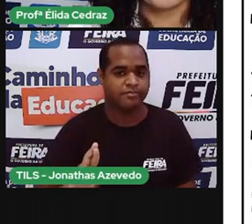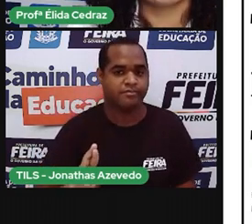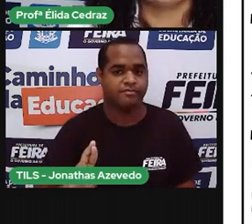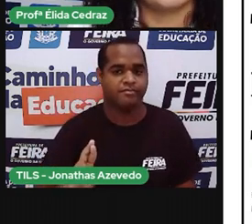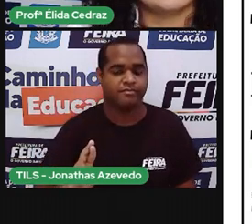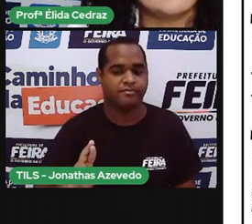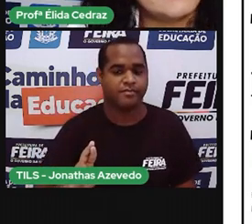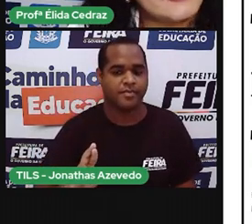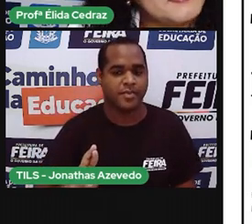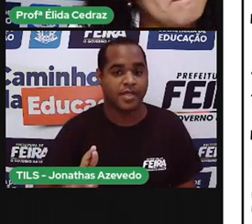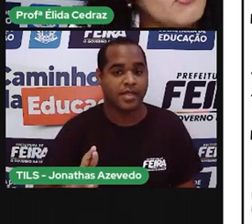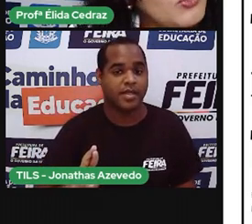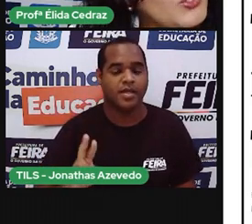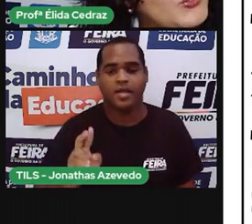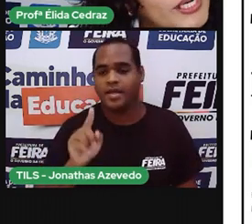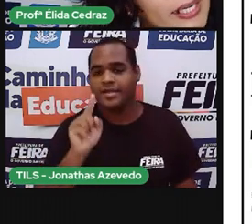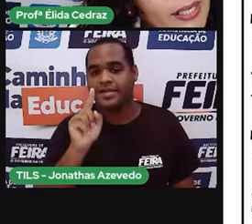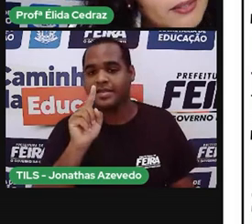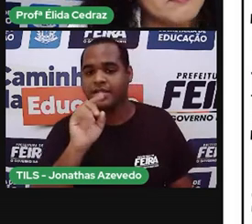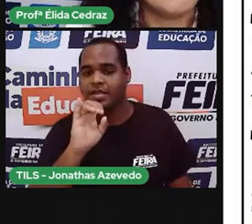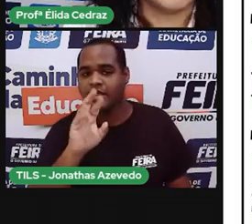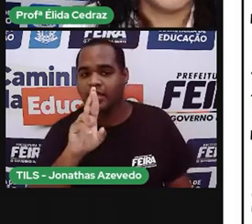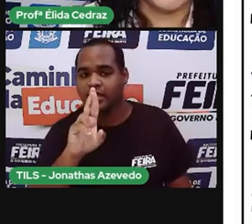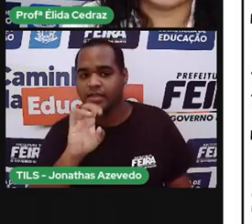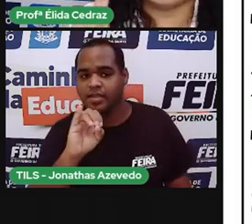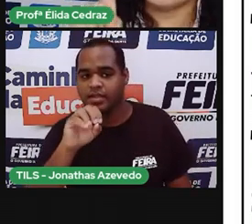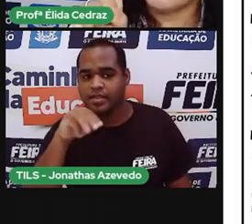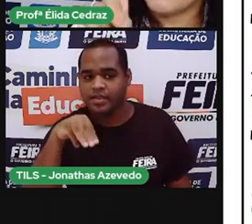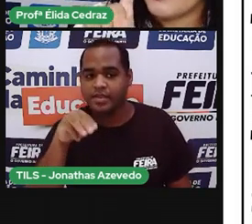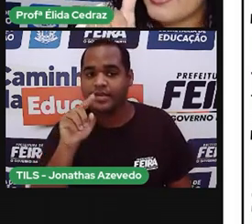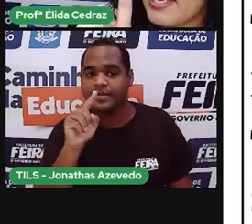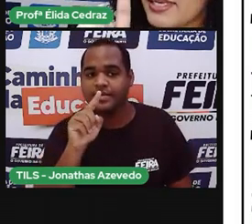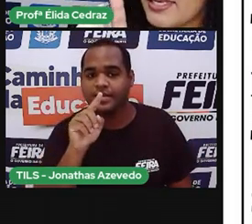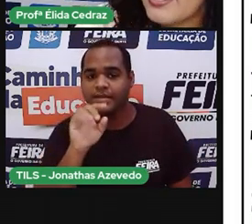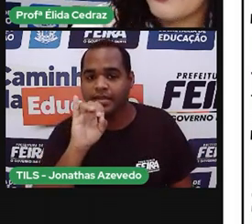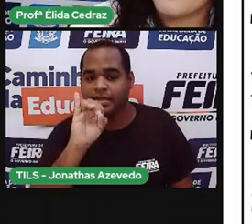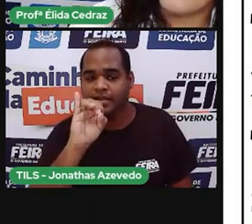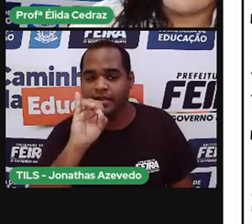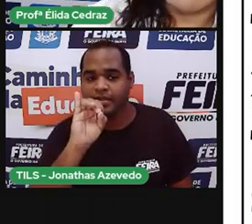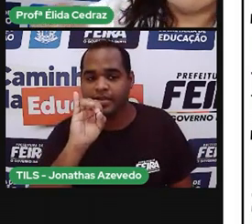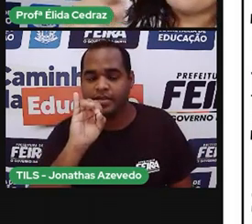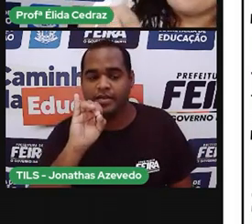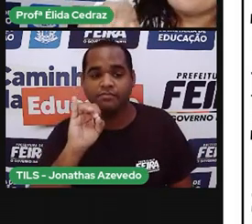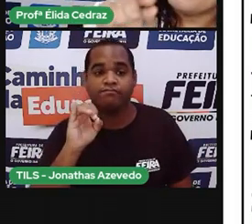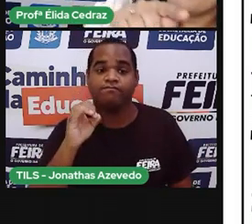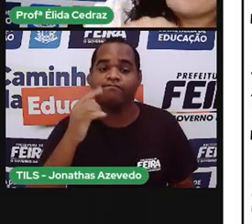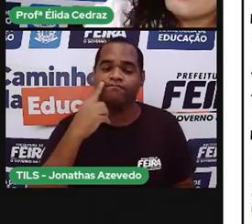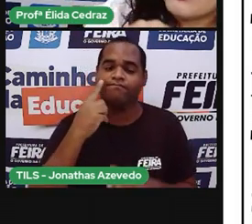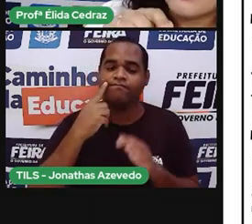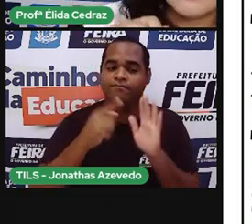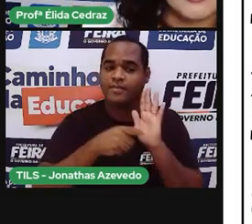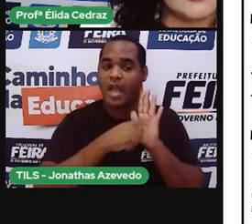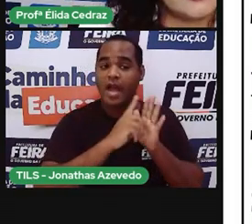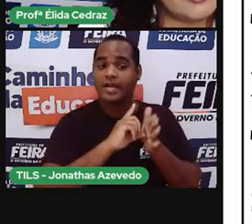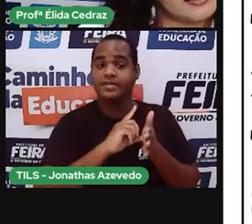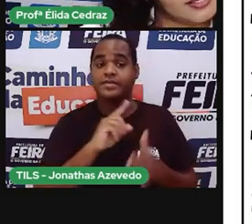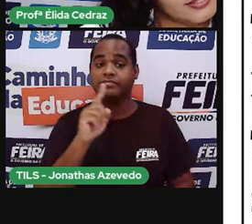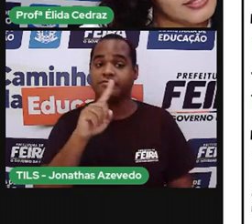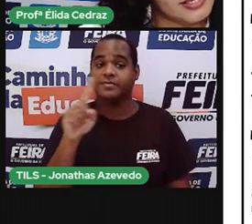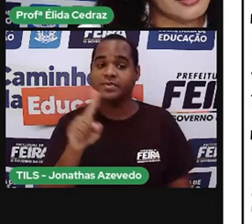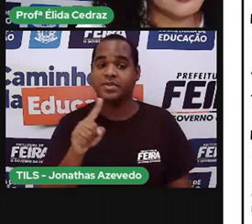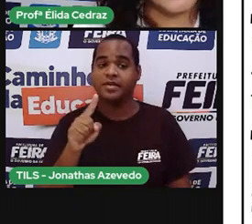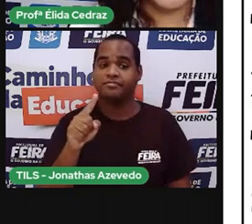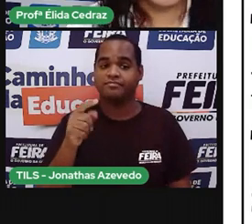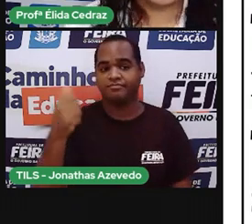R. Mas tamborim, a letrinha I é bem antes da